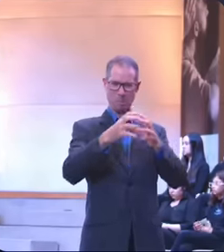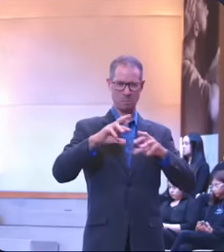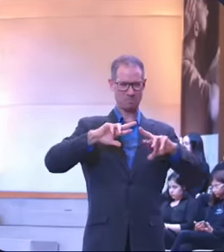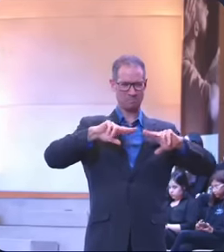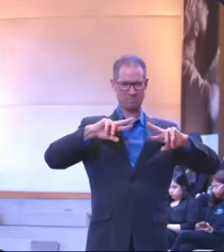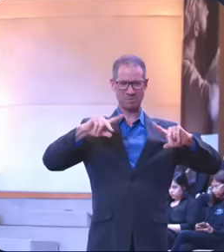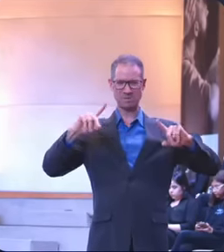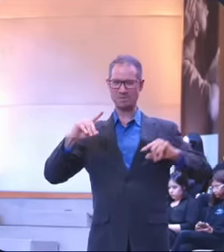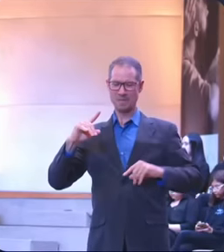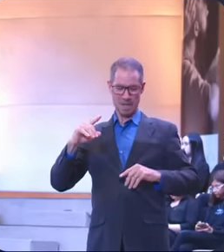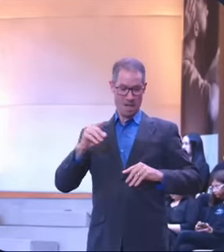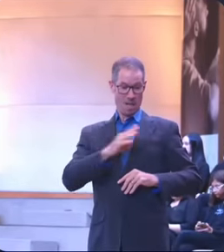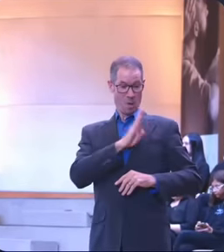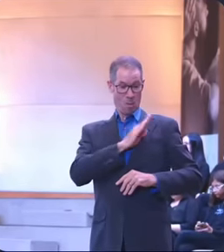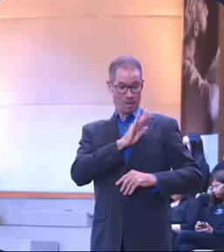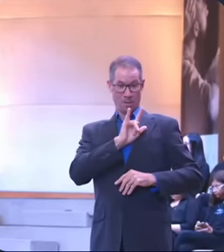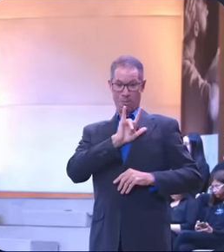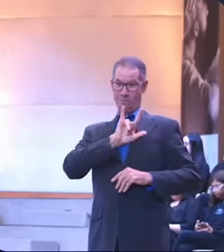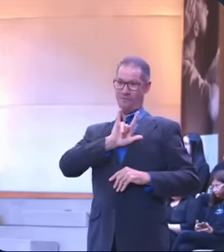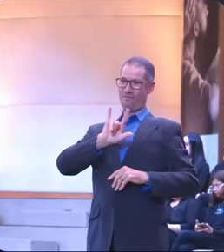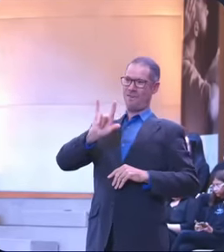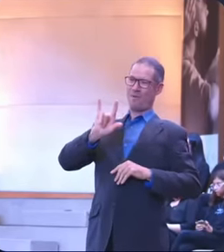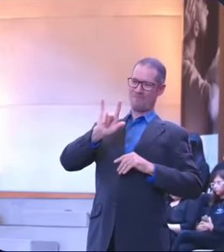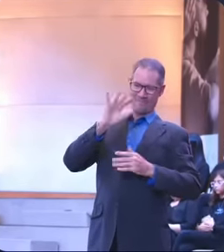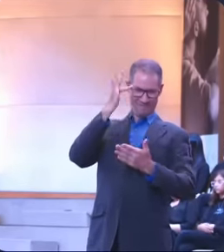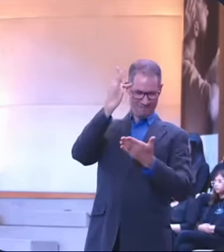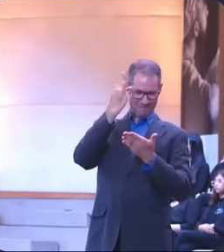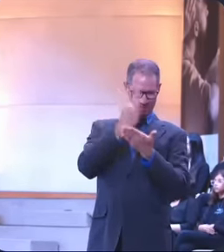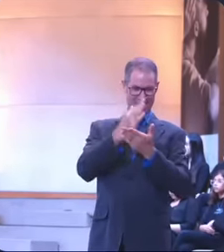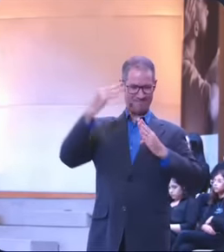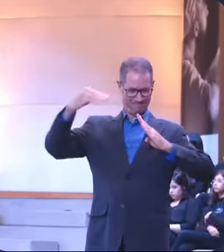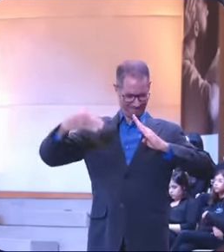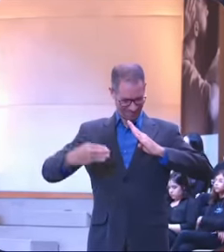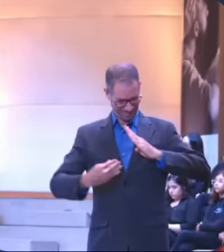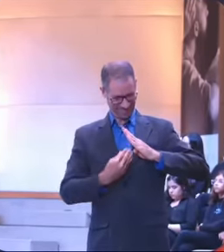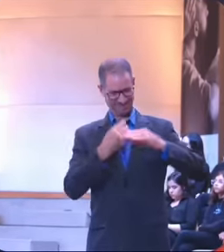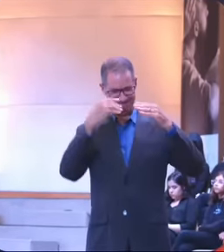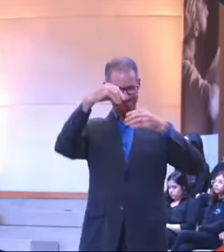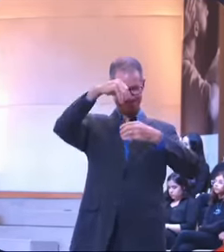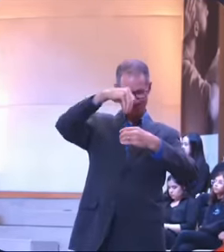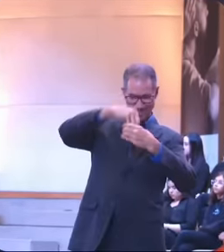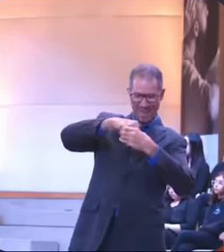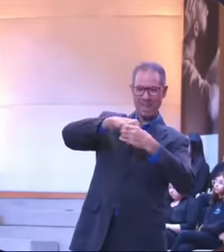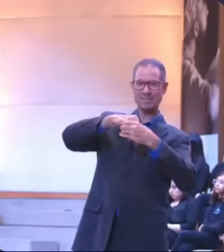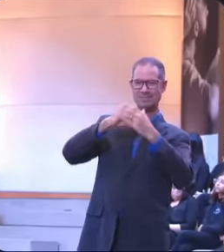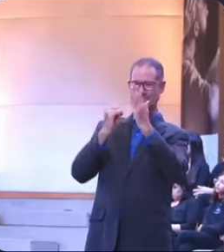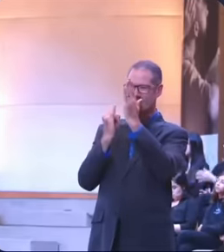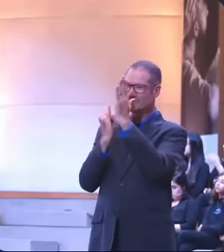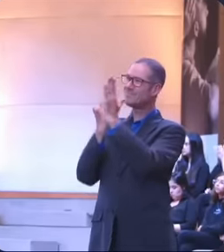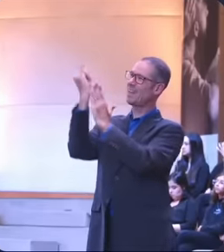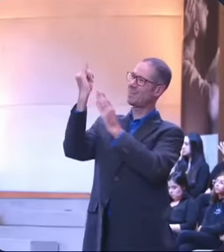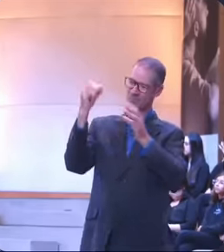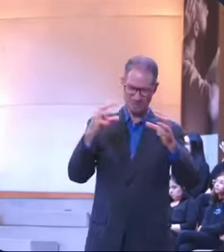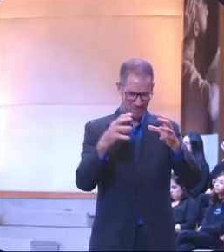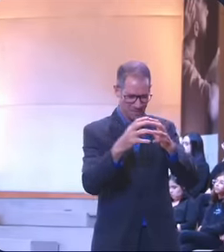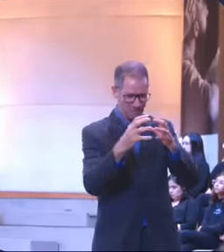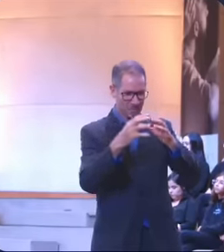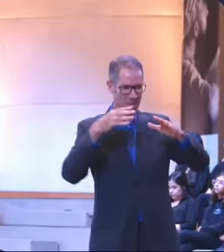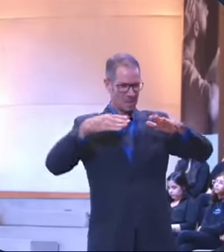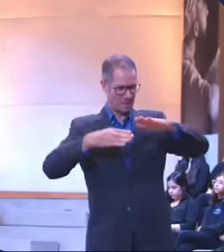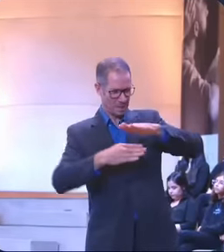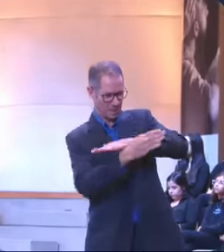amor que está no nosso coração e pela fé que está dentro da gente. Intercessores são aqueles que entram